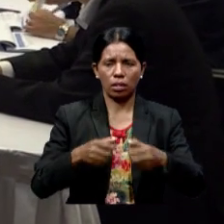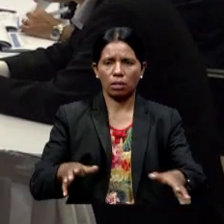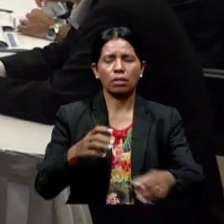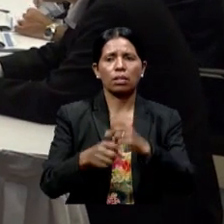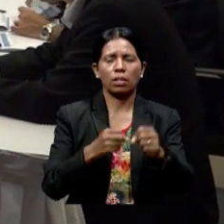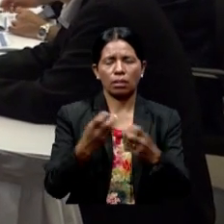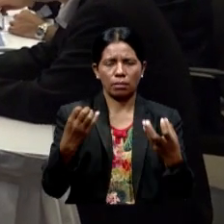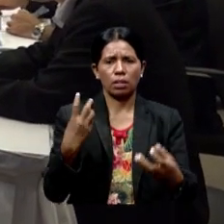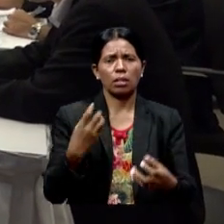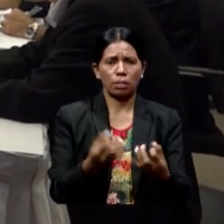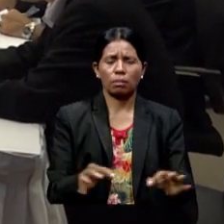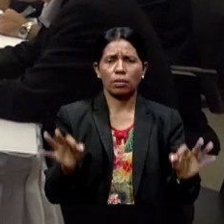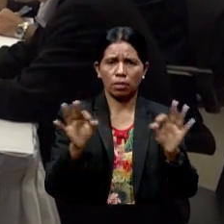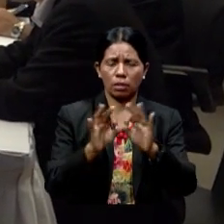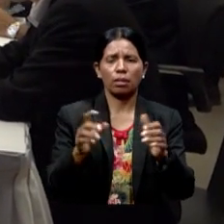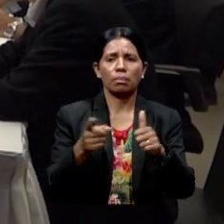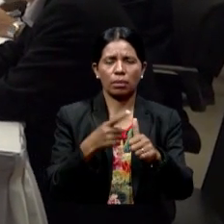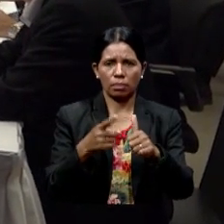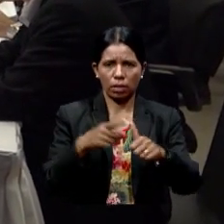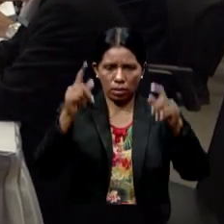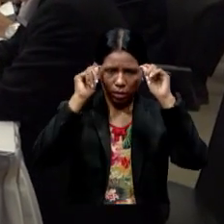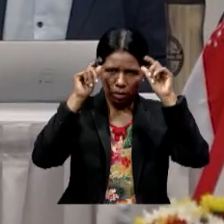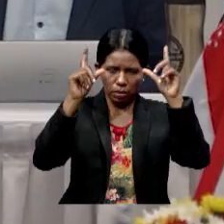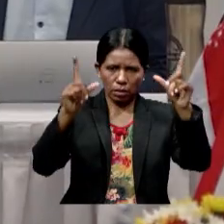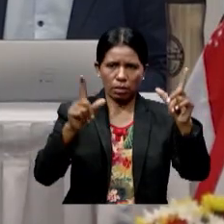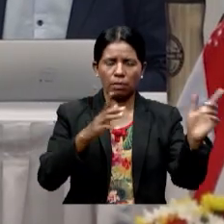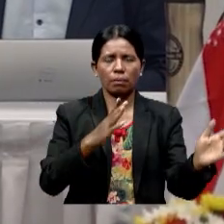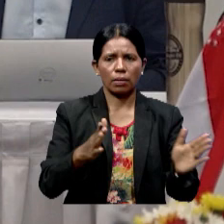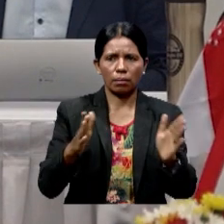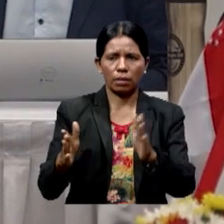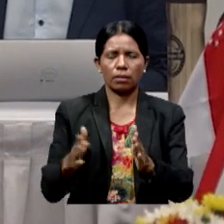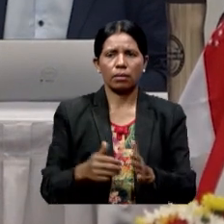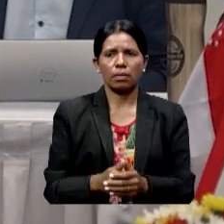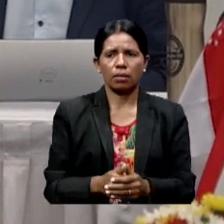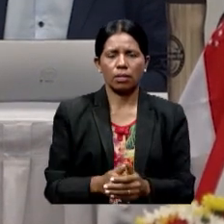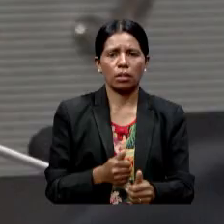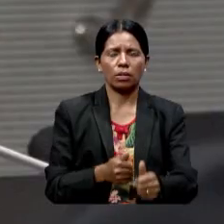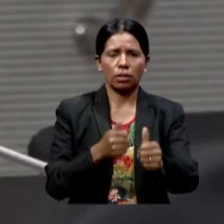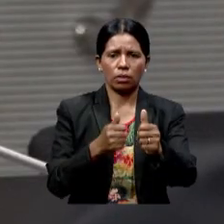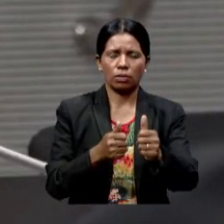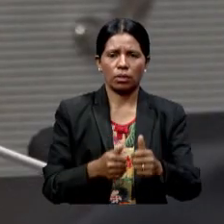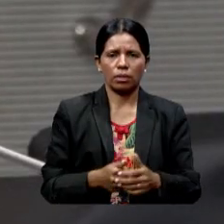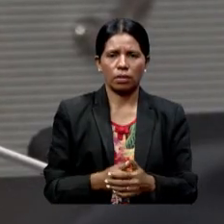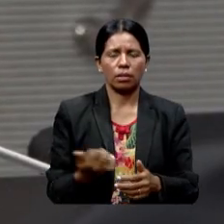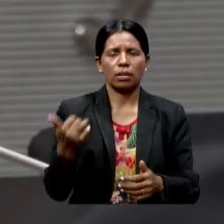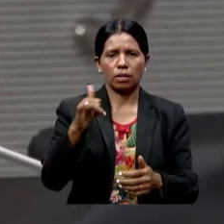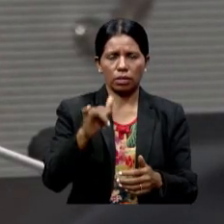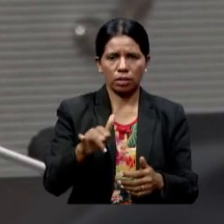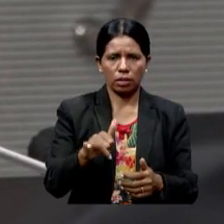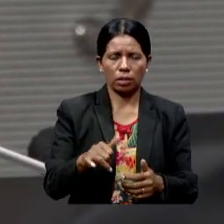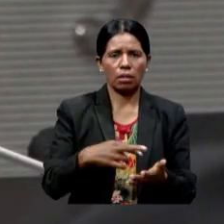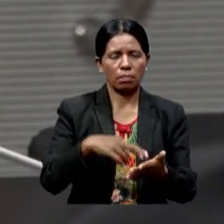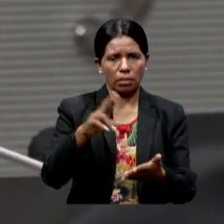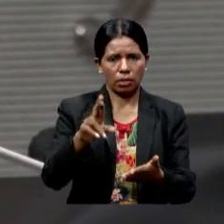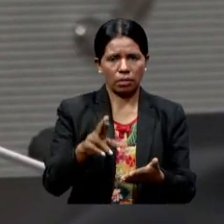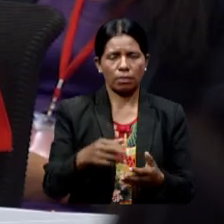Importante lima ka primeiro ka Timor preparado para cumprir roadmap neve sira a prova.